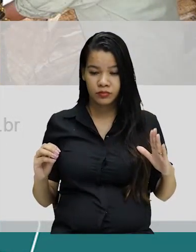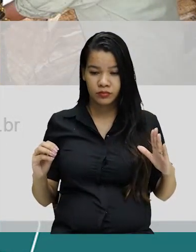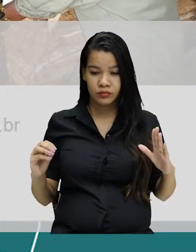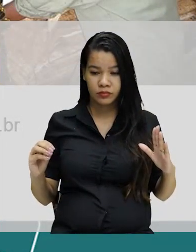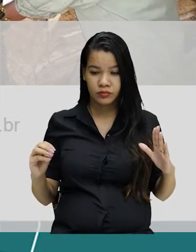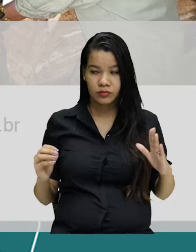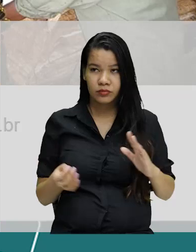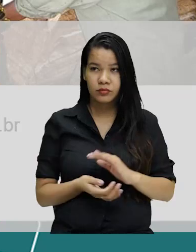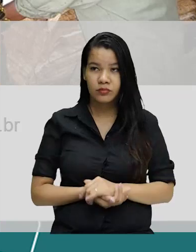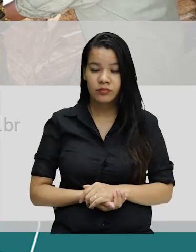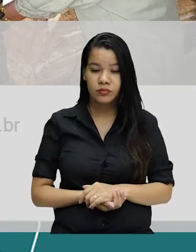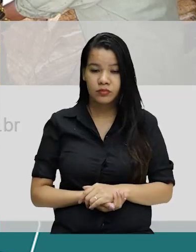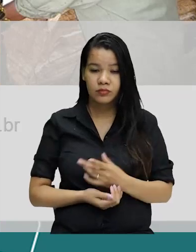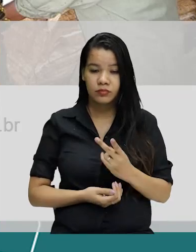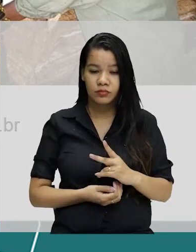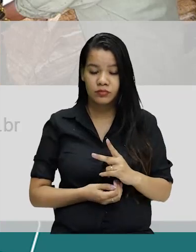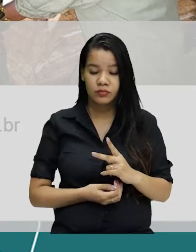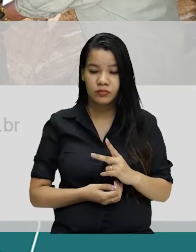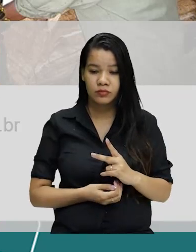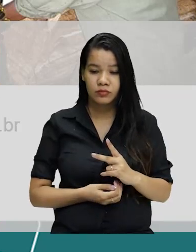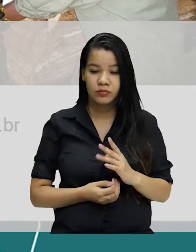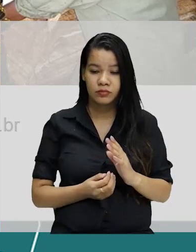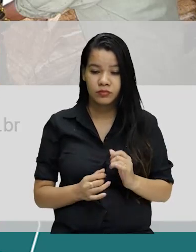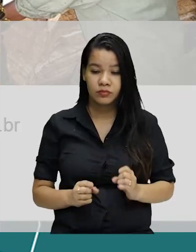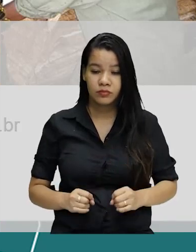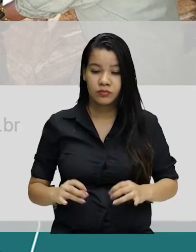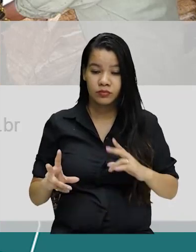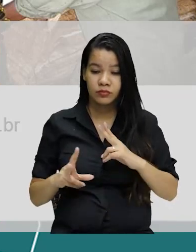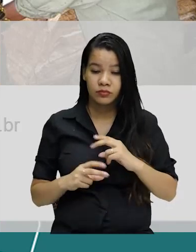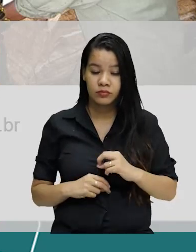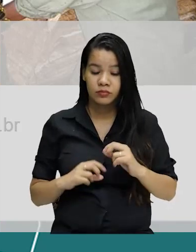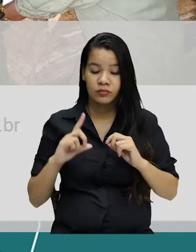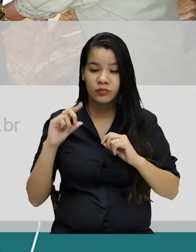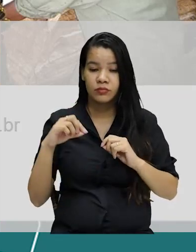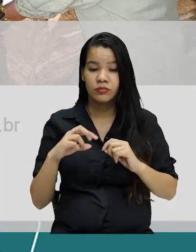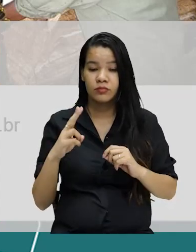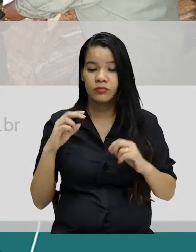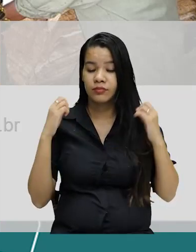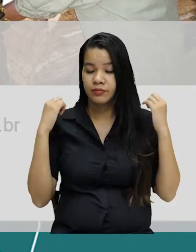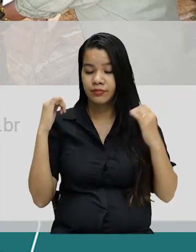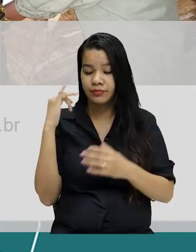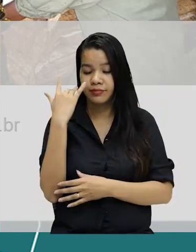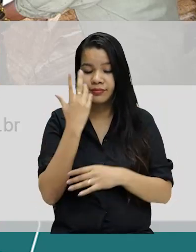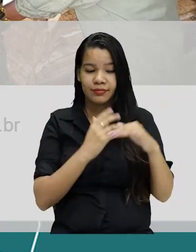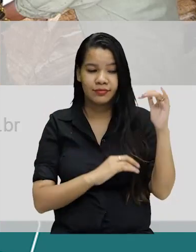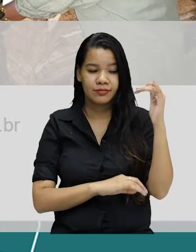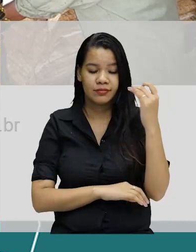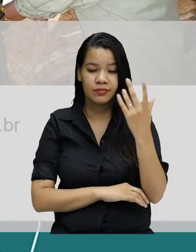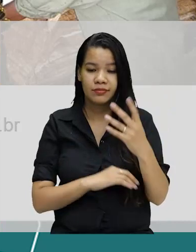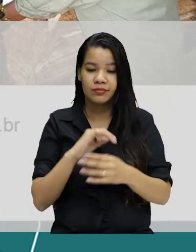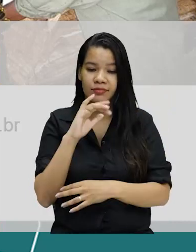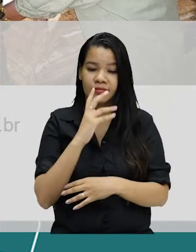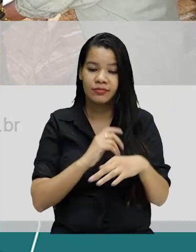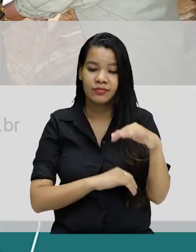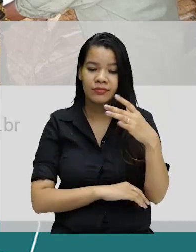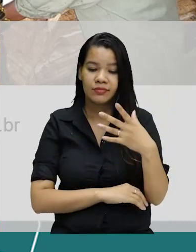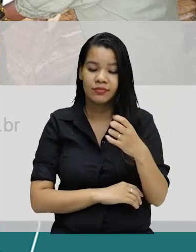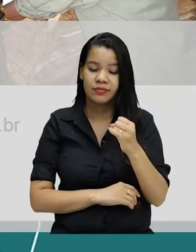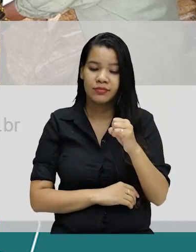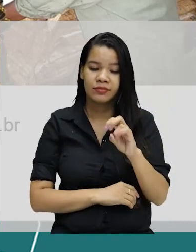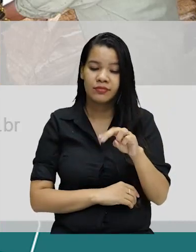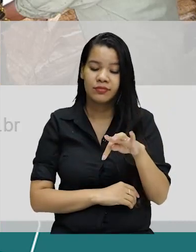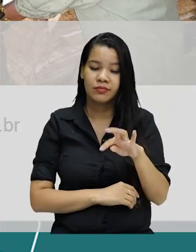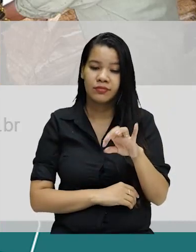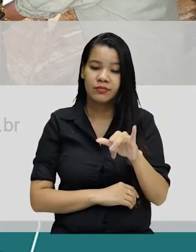a sua fonte de inspiração é a natureza, certo? Os polímeros sintéticos,